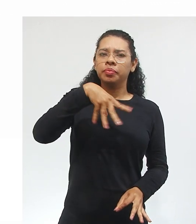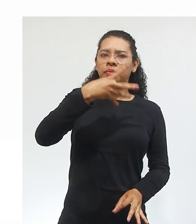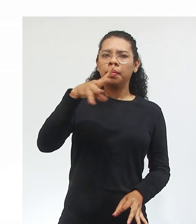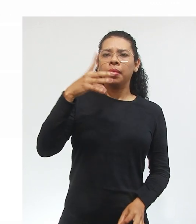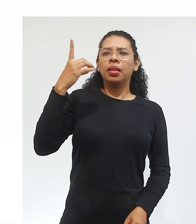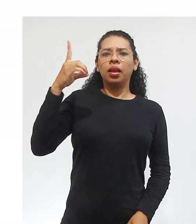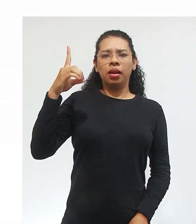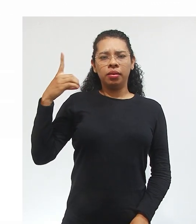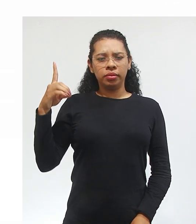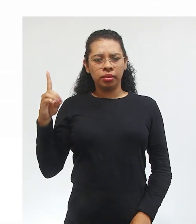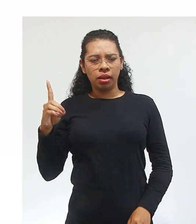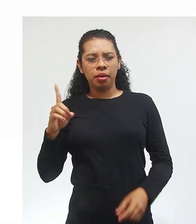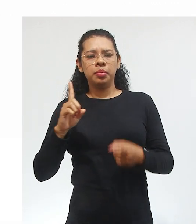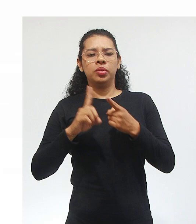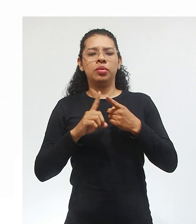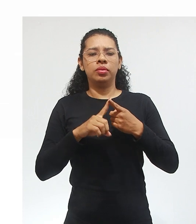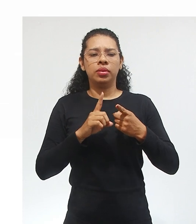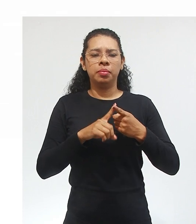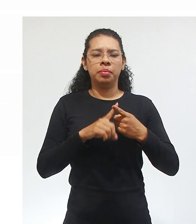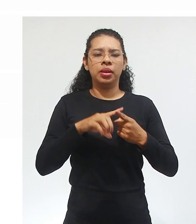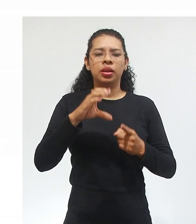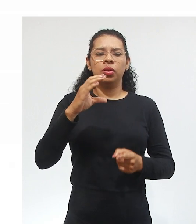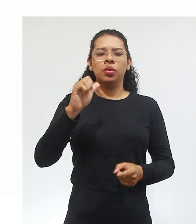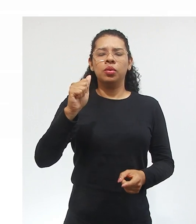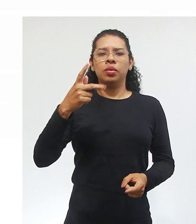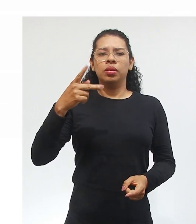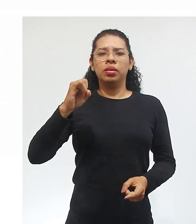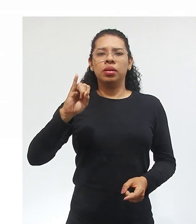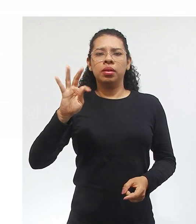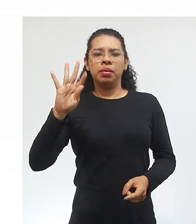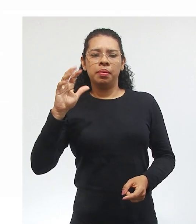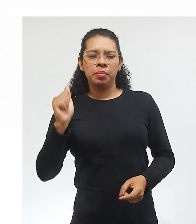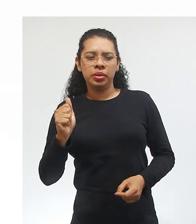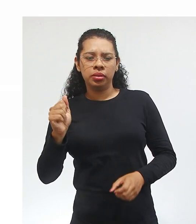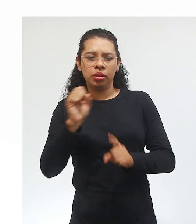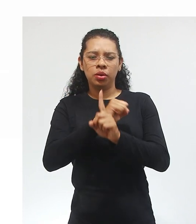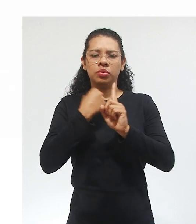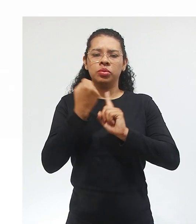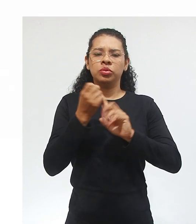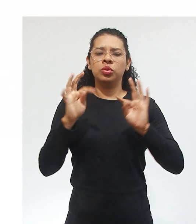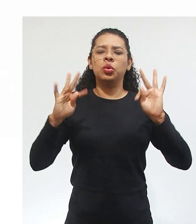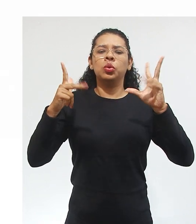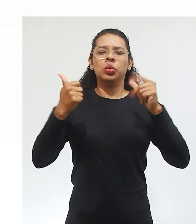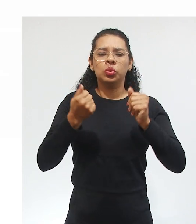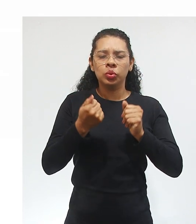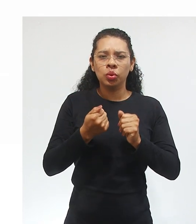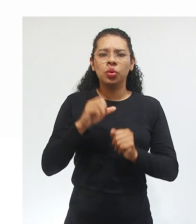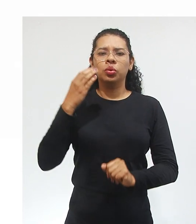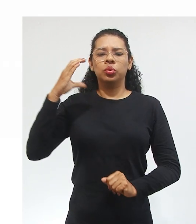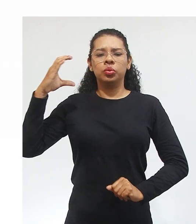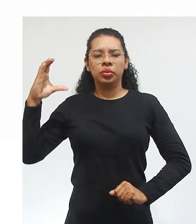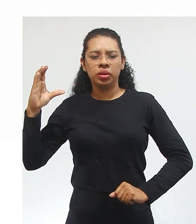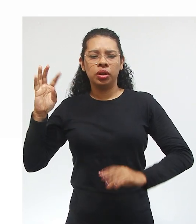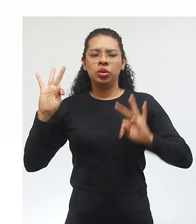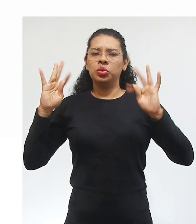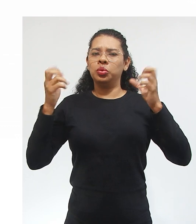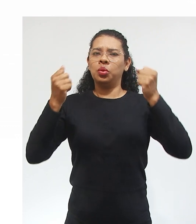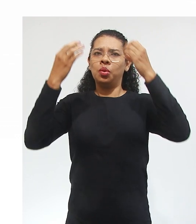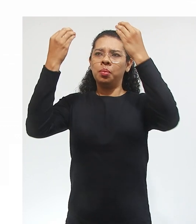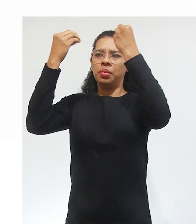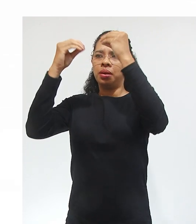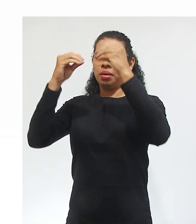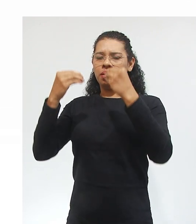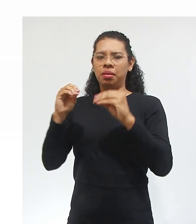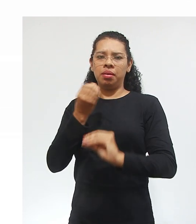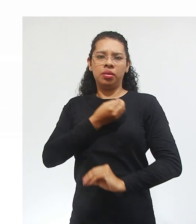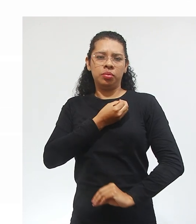no débito. Conta social lá, capital social, estava no crédito. Então, eu lanço aqui, ó, todos os valores dos